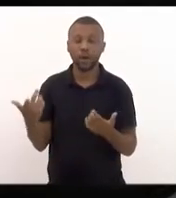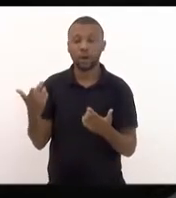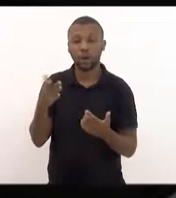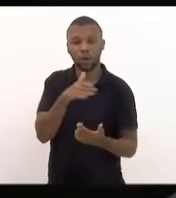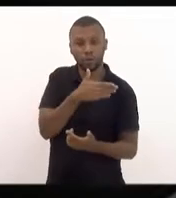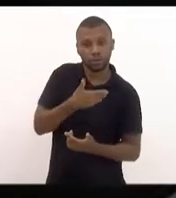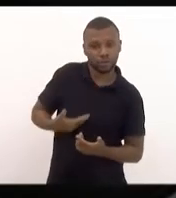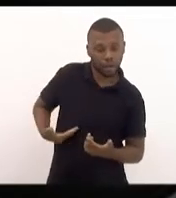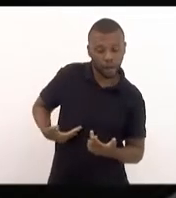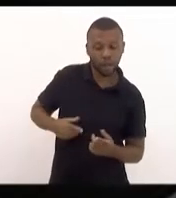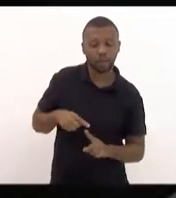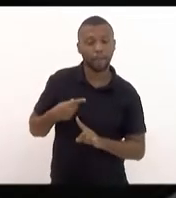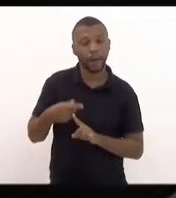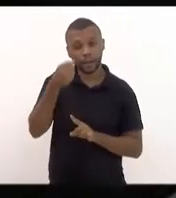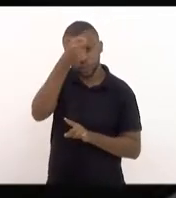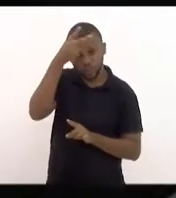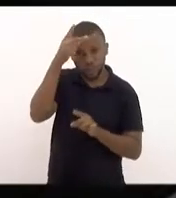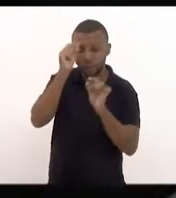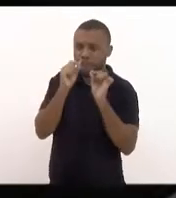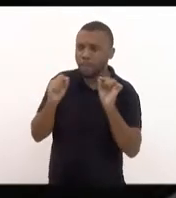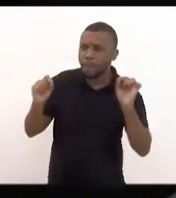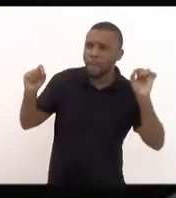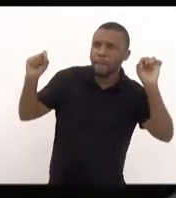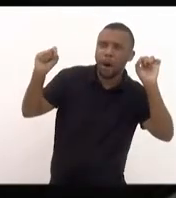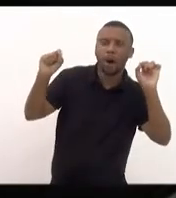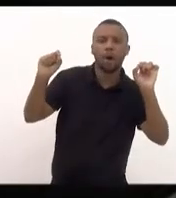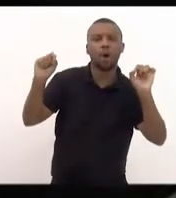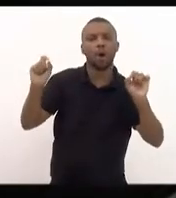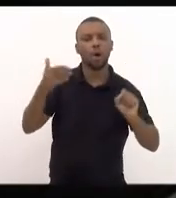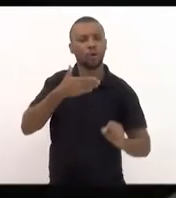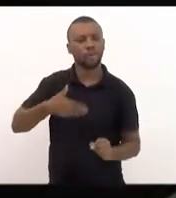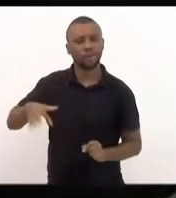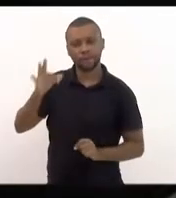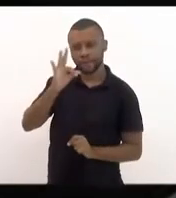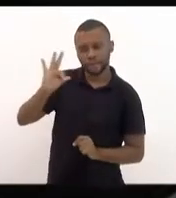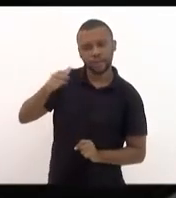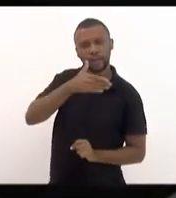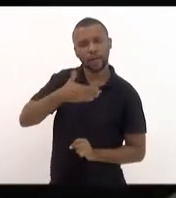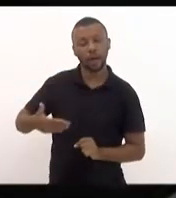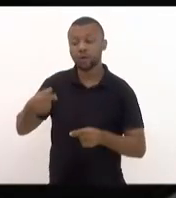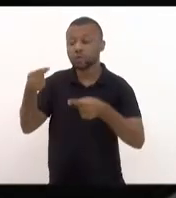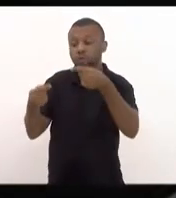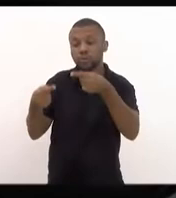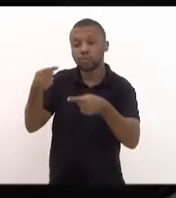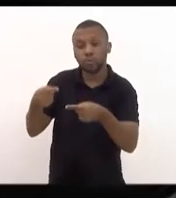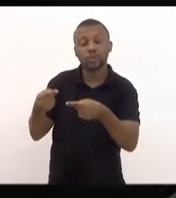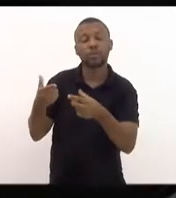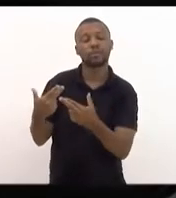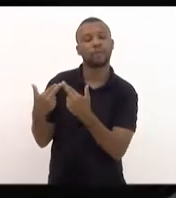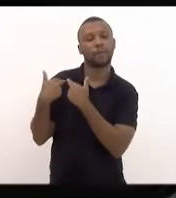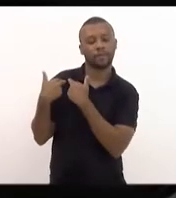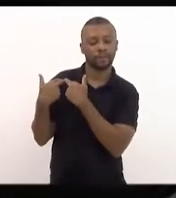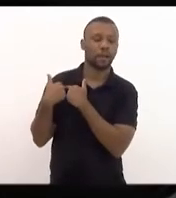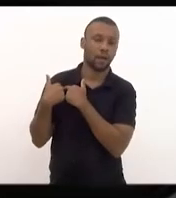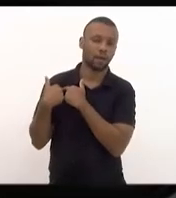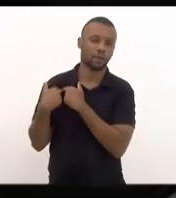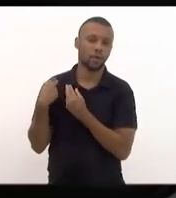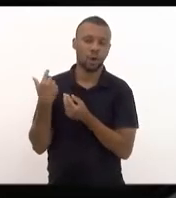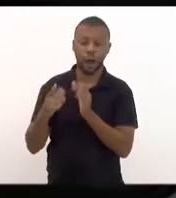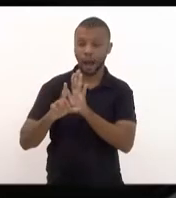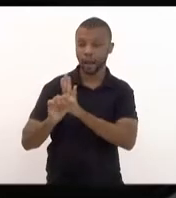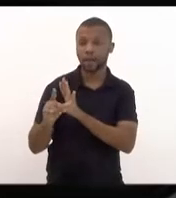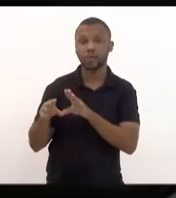governo federal discutam de forma responsável a lei de ocupação de solo, para que evitar tragédias que aconteceram, que a